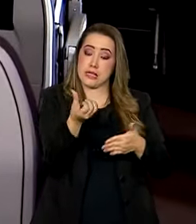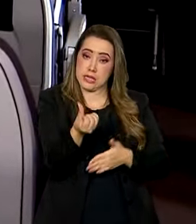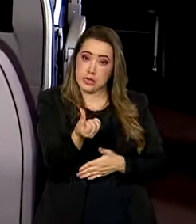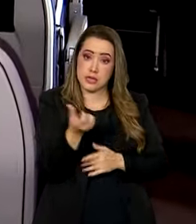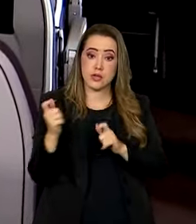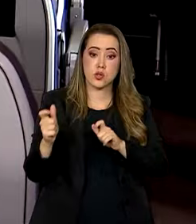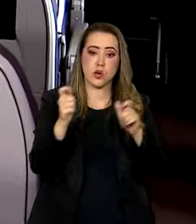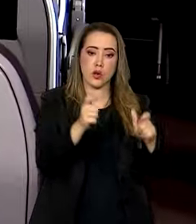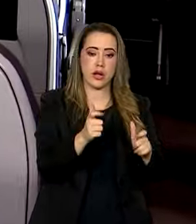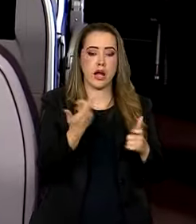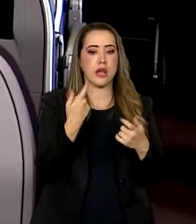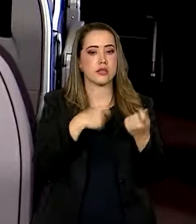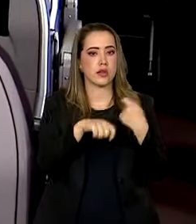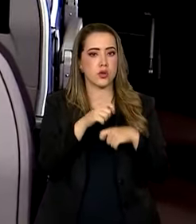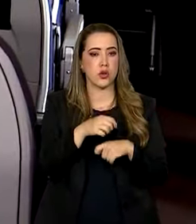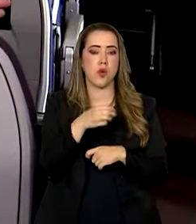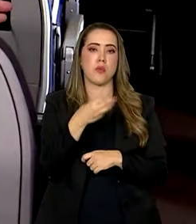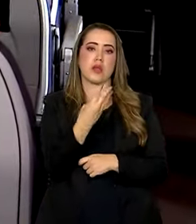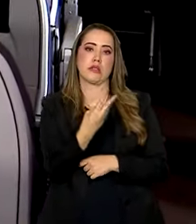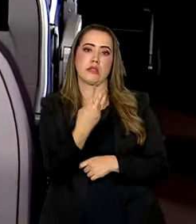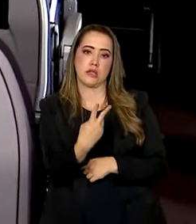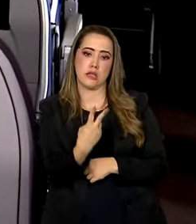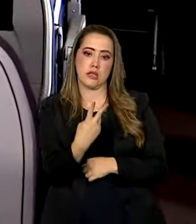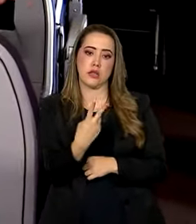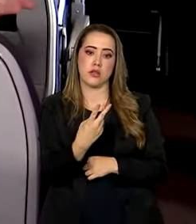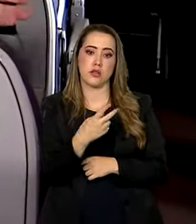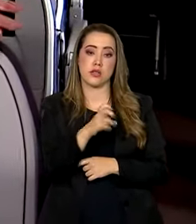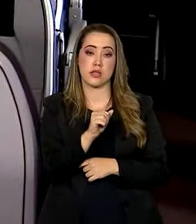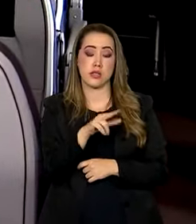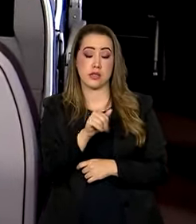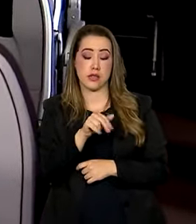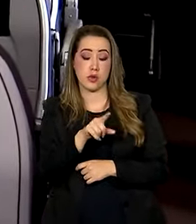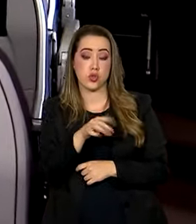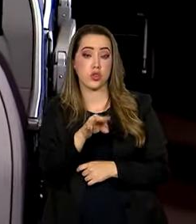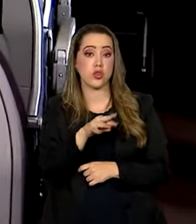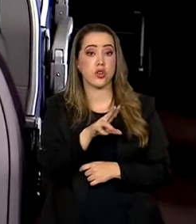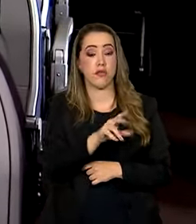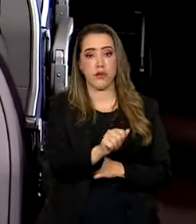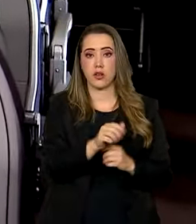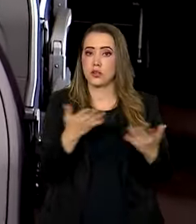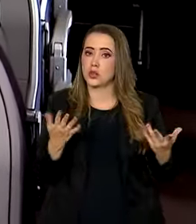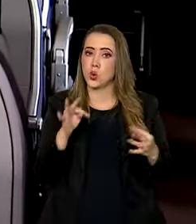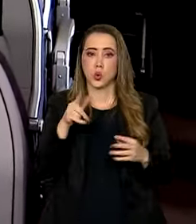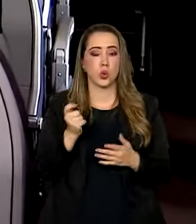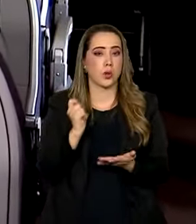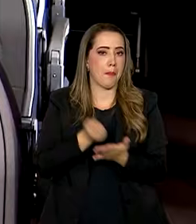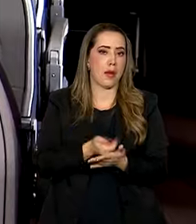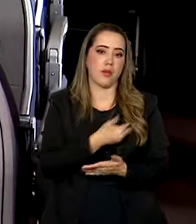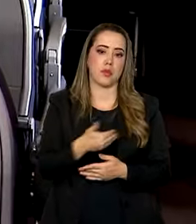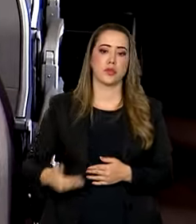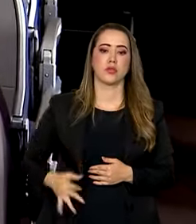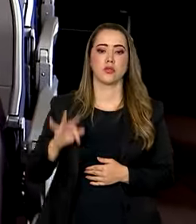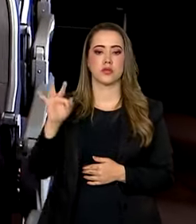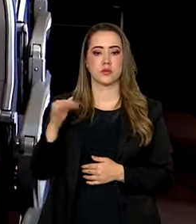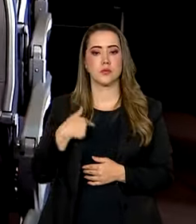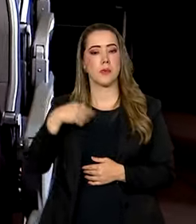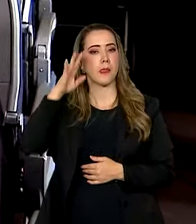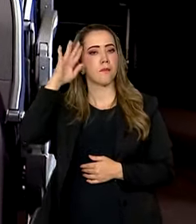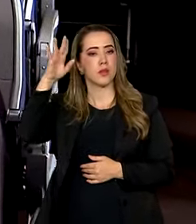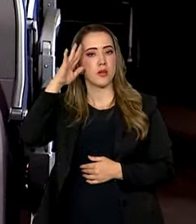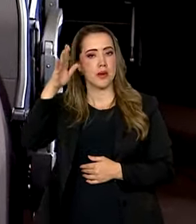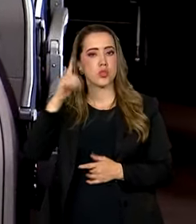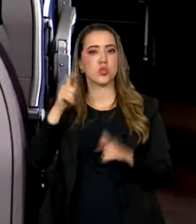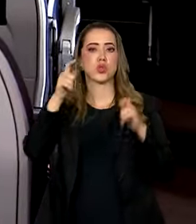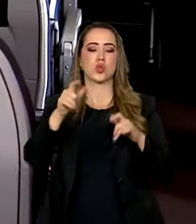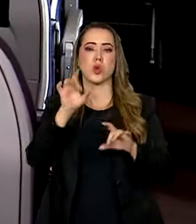econômica, 32 na executiva. Mas como aqui ninguém vai pagar nada, tudo corre por conta do governo federal, eu imagino que os melhores lugares lá